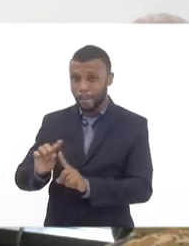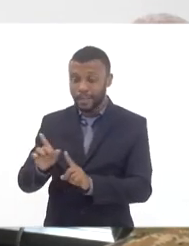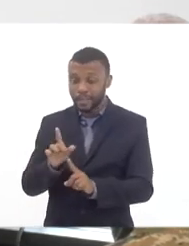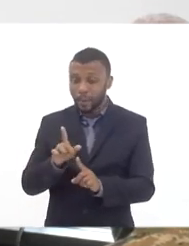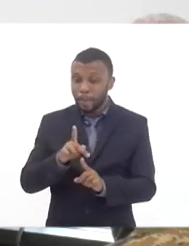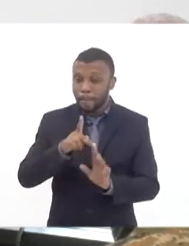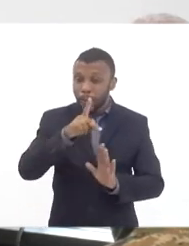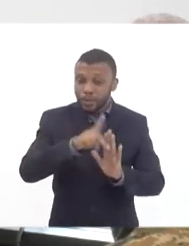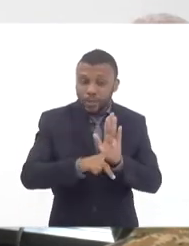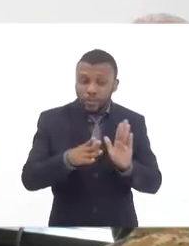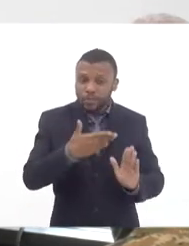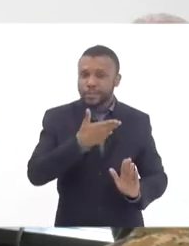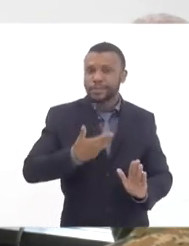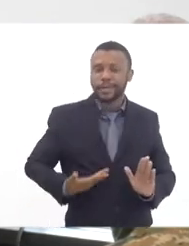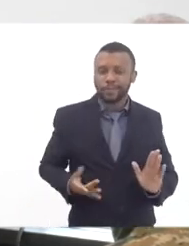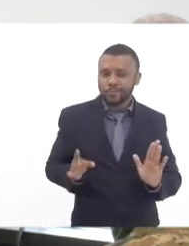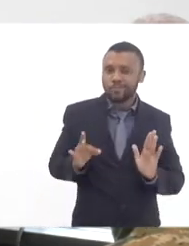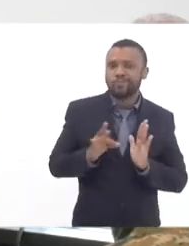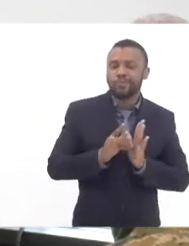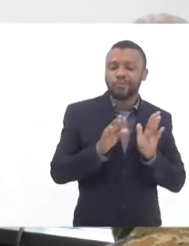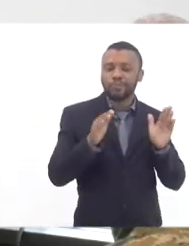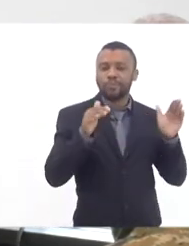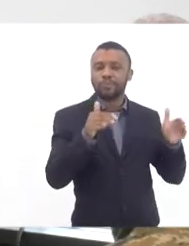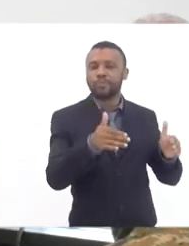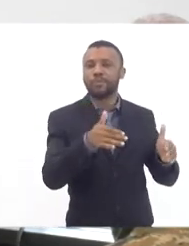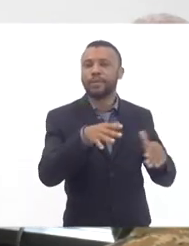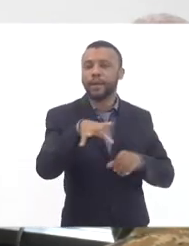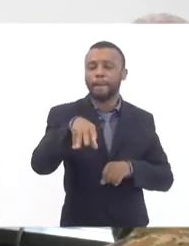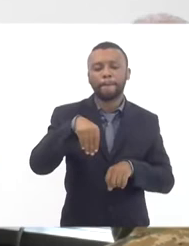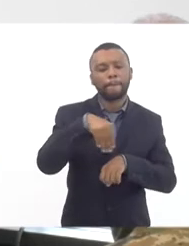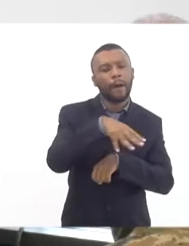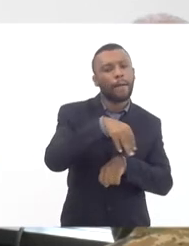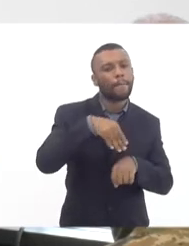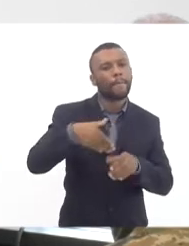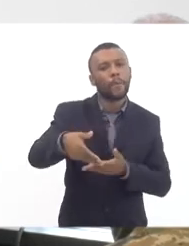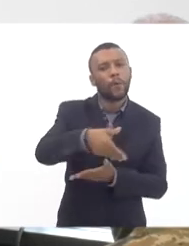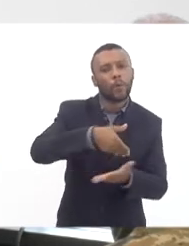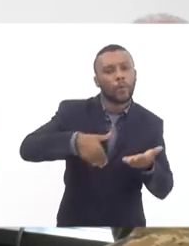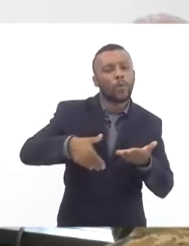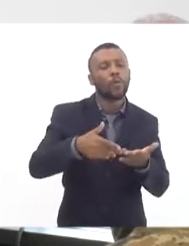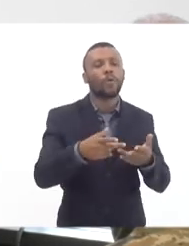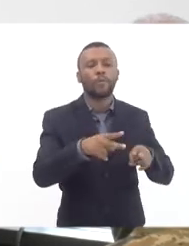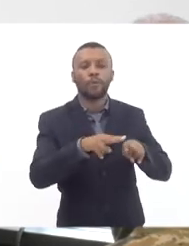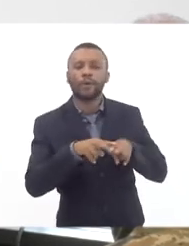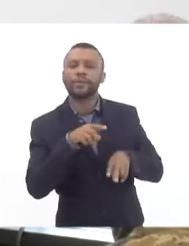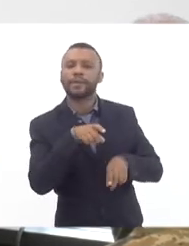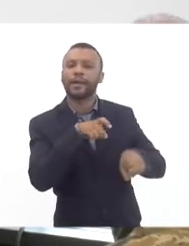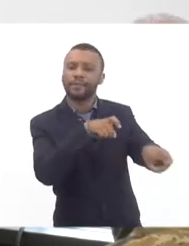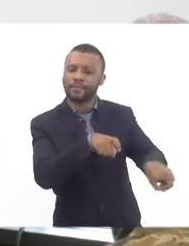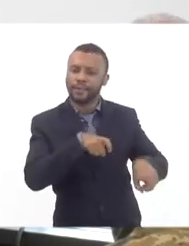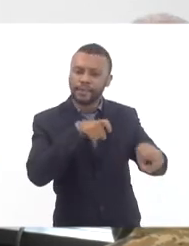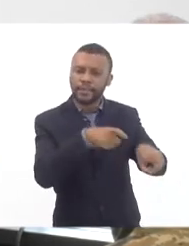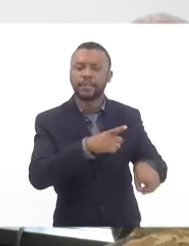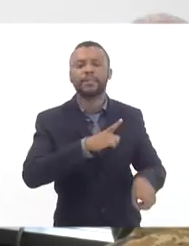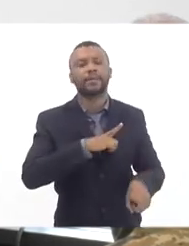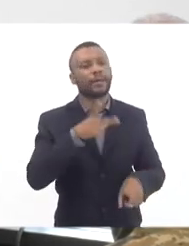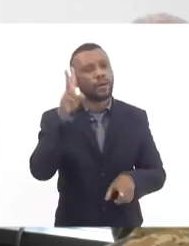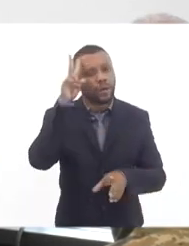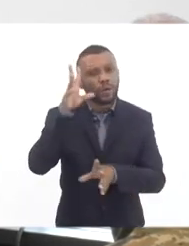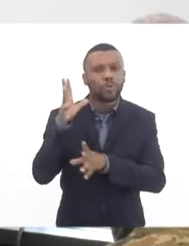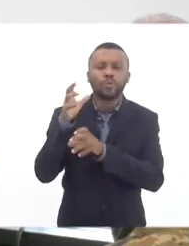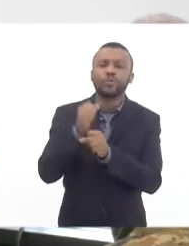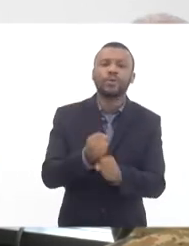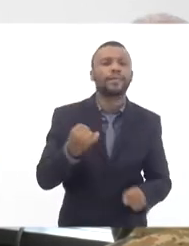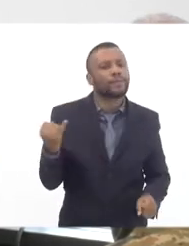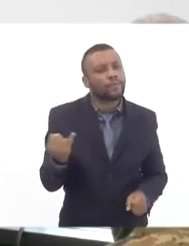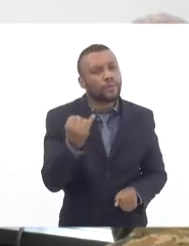perene, que inclusive compartilha com o fato da Fazenda ter a sua história e toda a sua importância histórica,